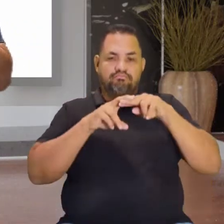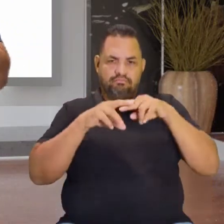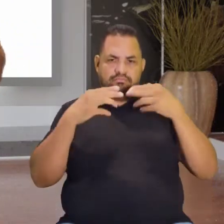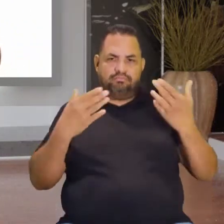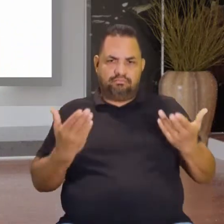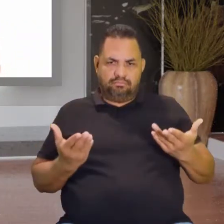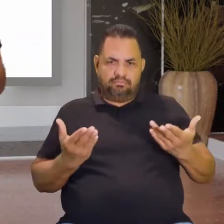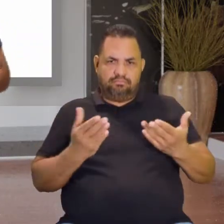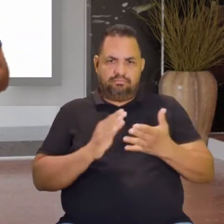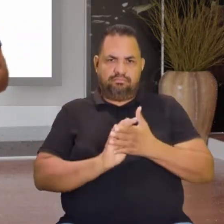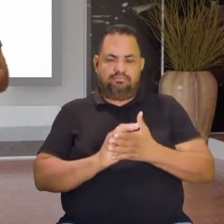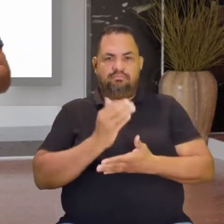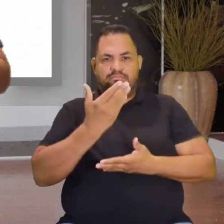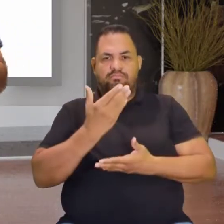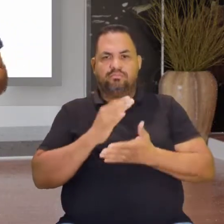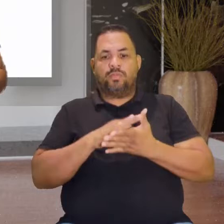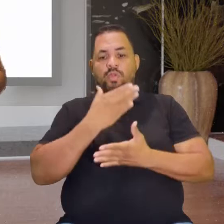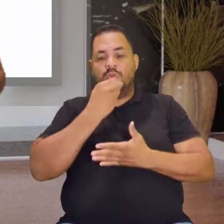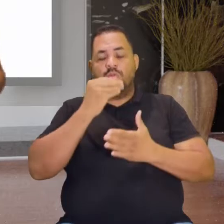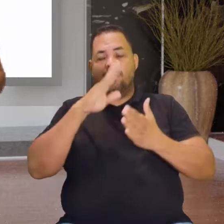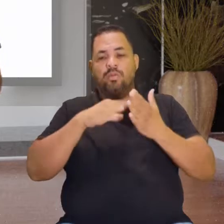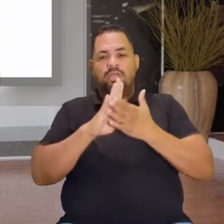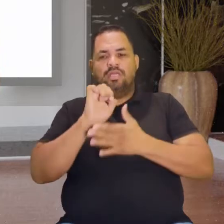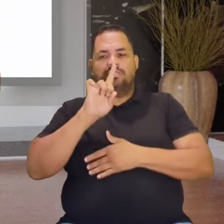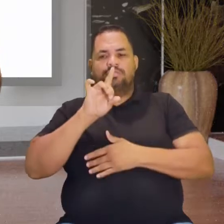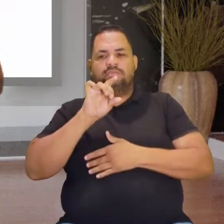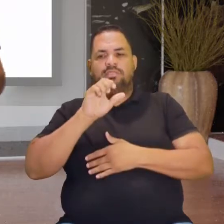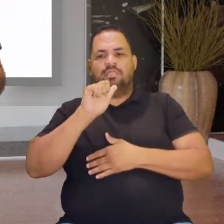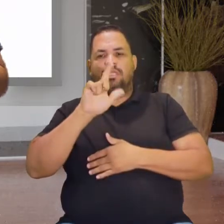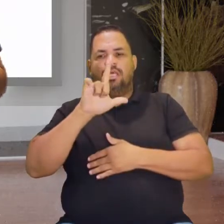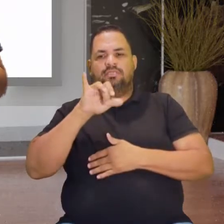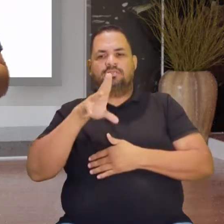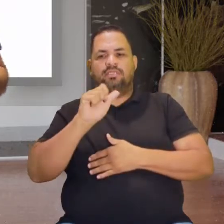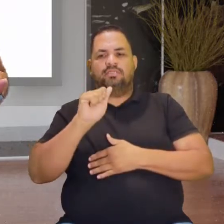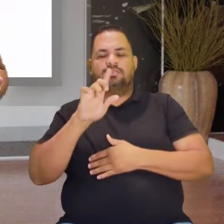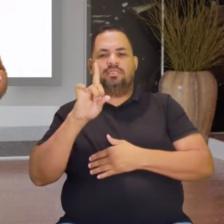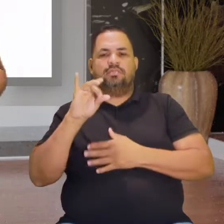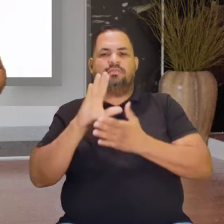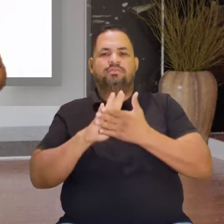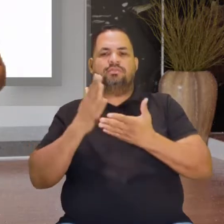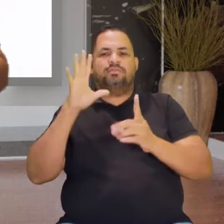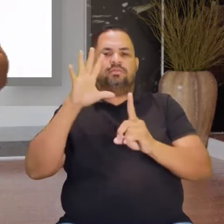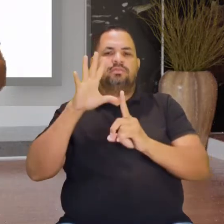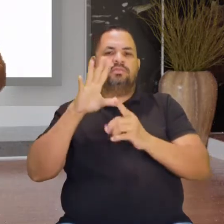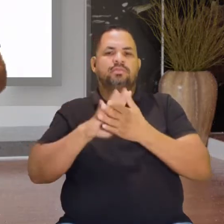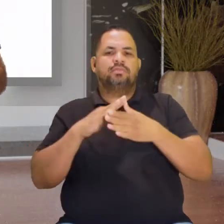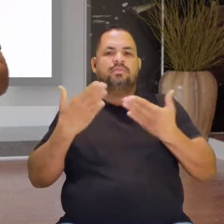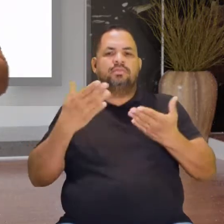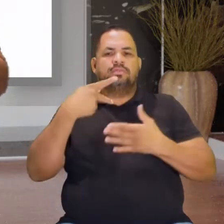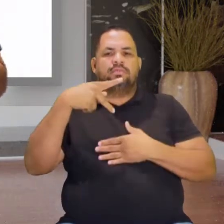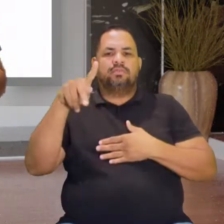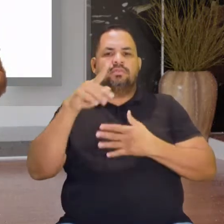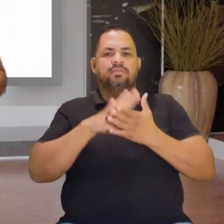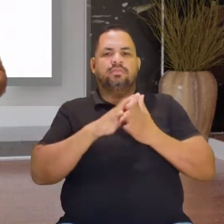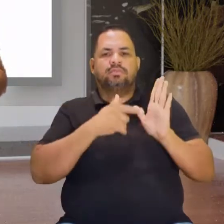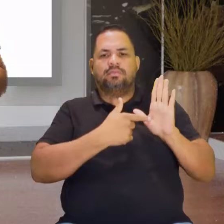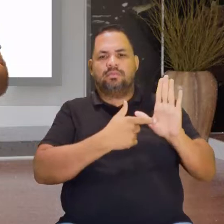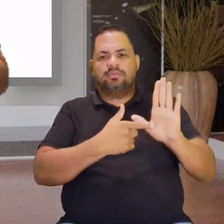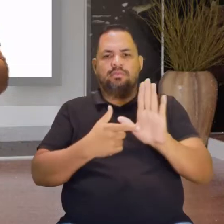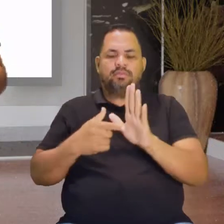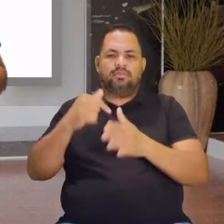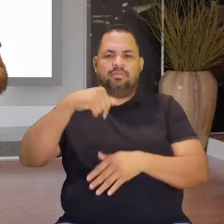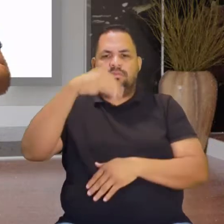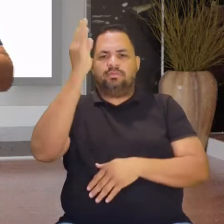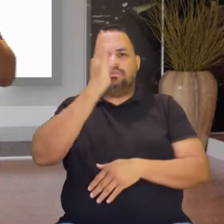o Lazar Segal, aqui no Brasil, ele trouxe assim, um grande impacto. E a sua exposição, aqui